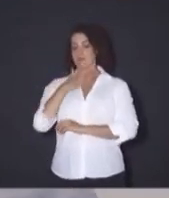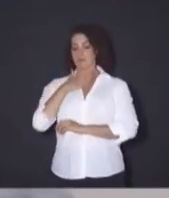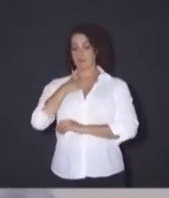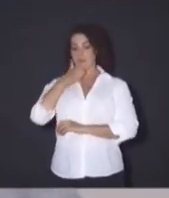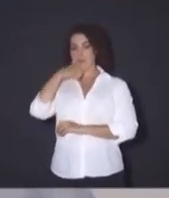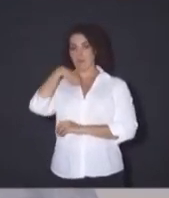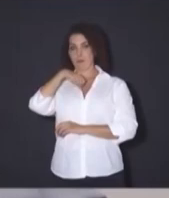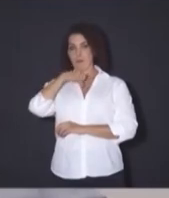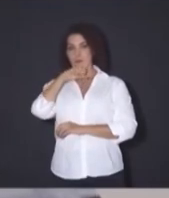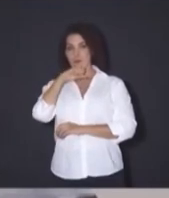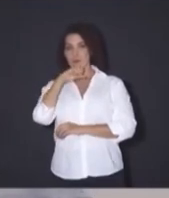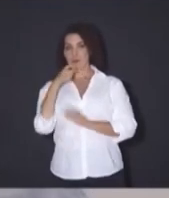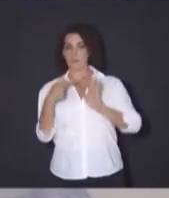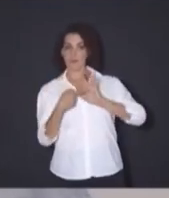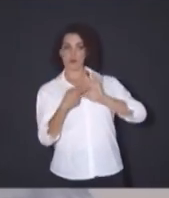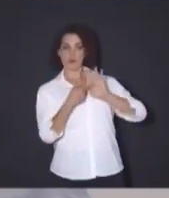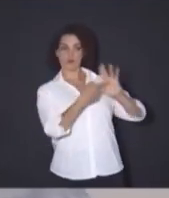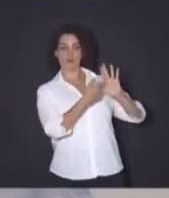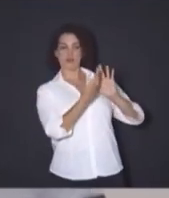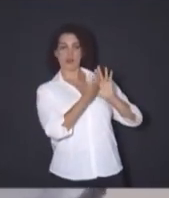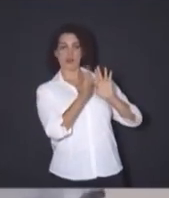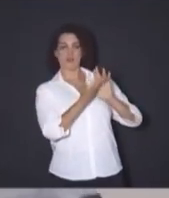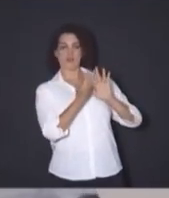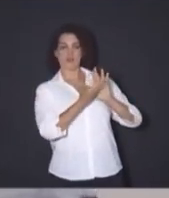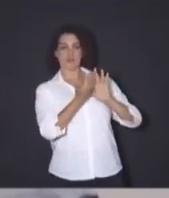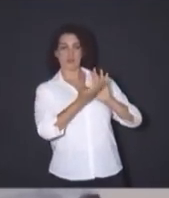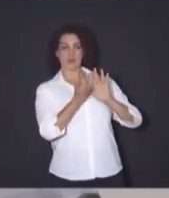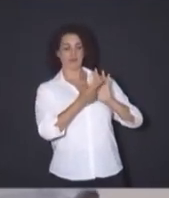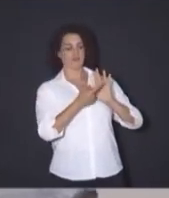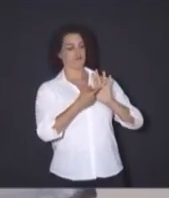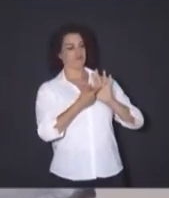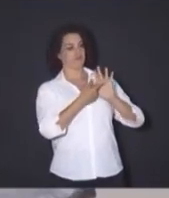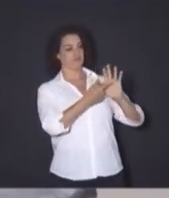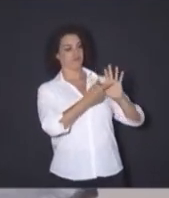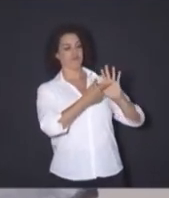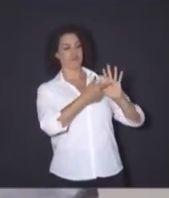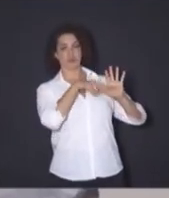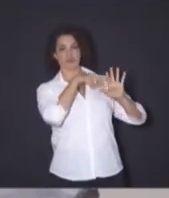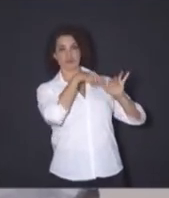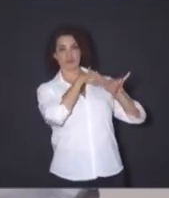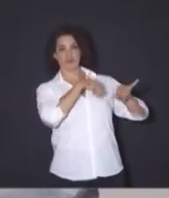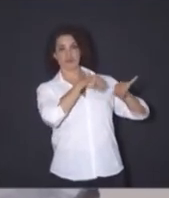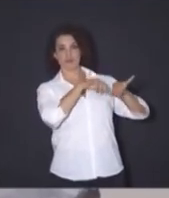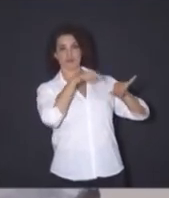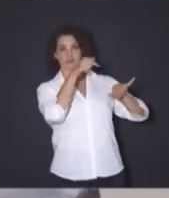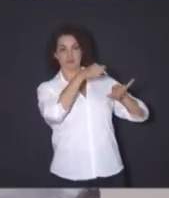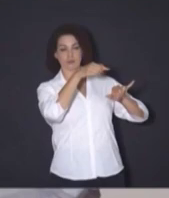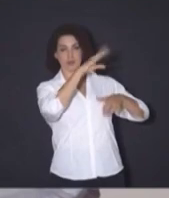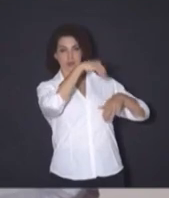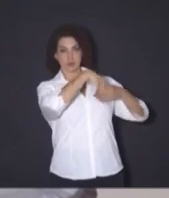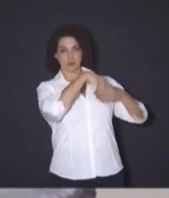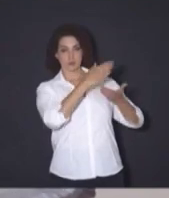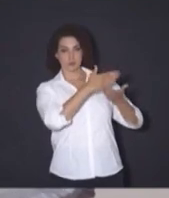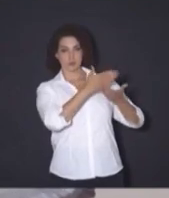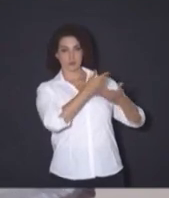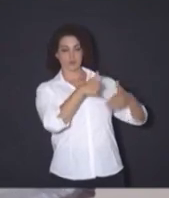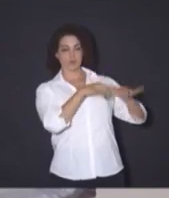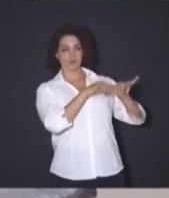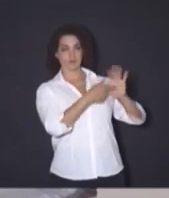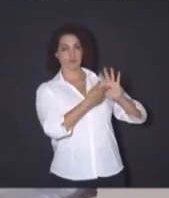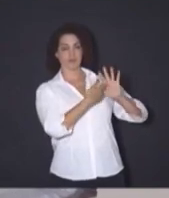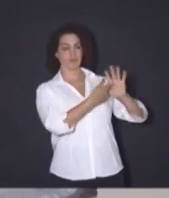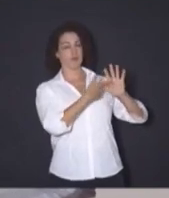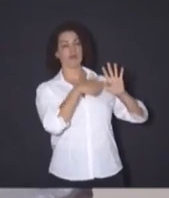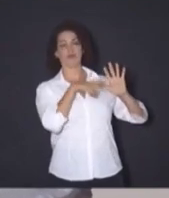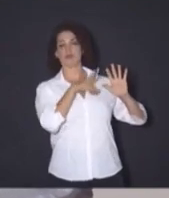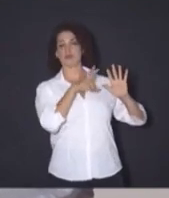né, a revista, uma reportagem que tinha saído nessa revista O Cruzeiro,